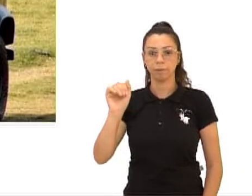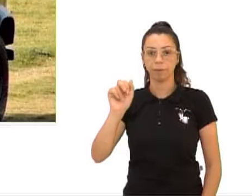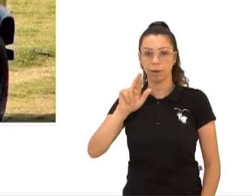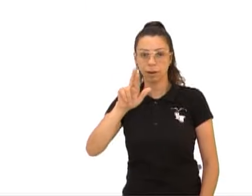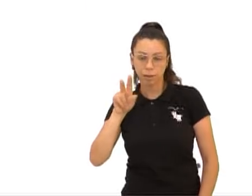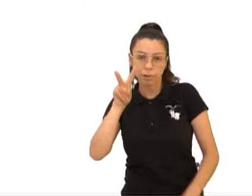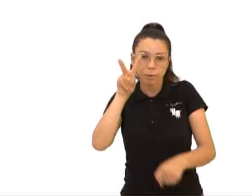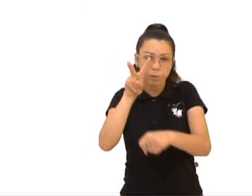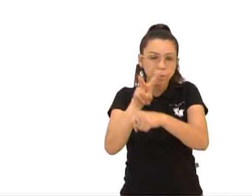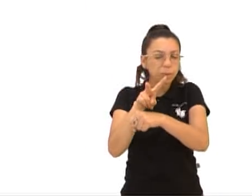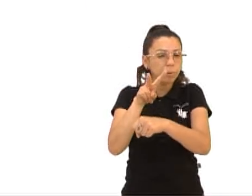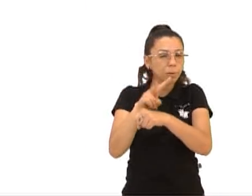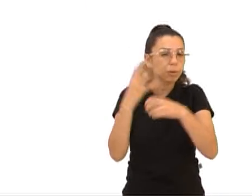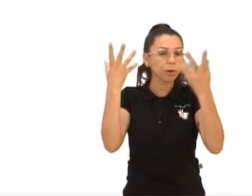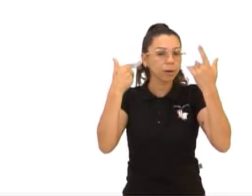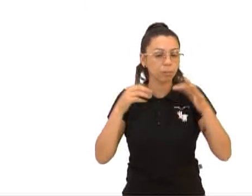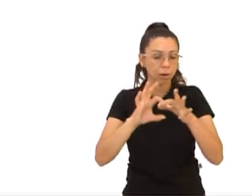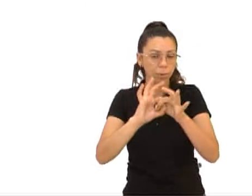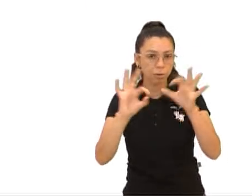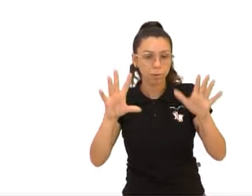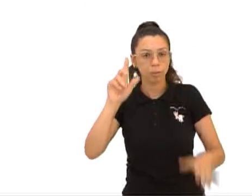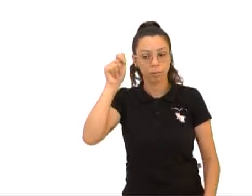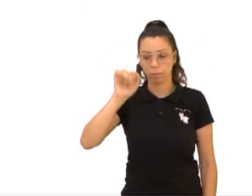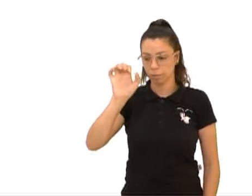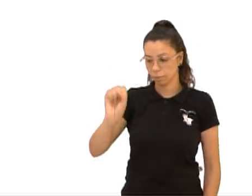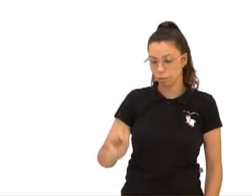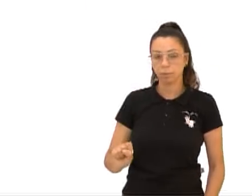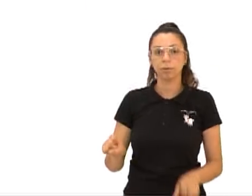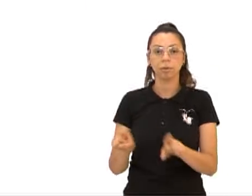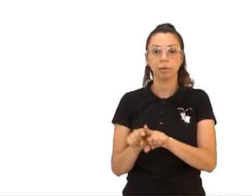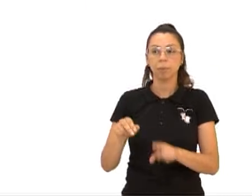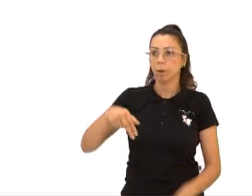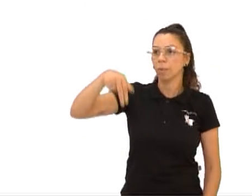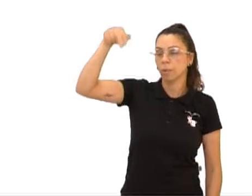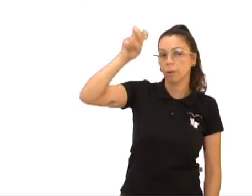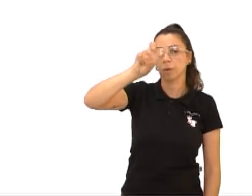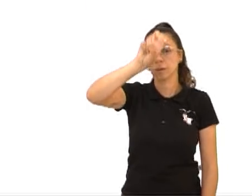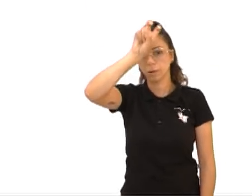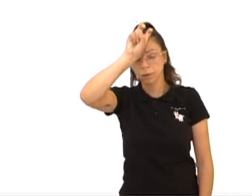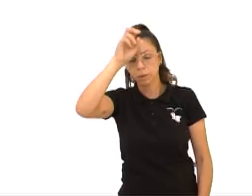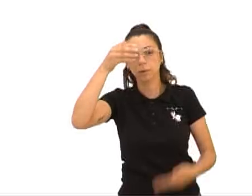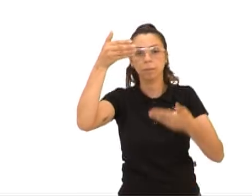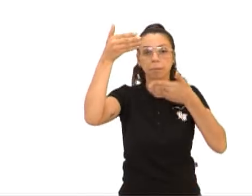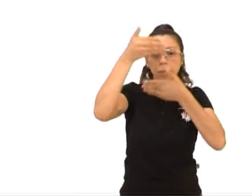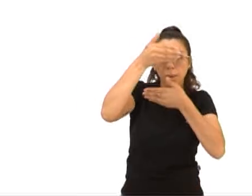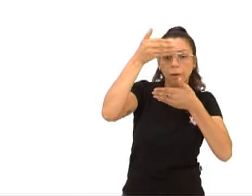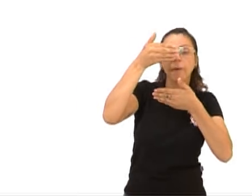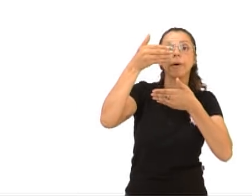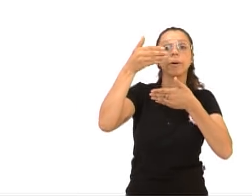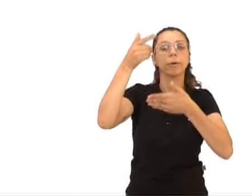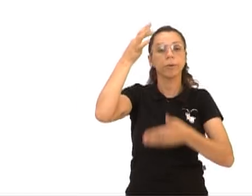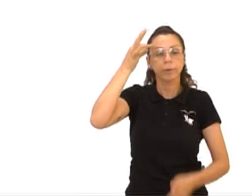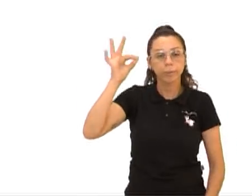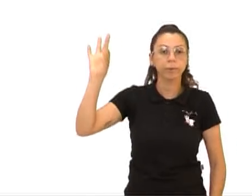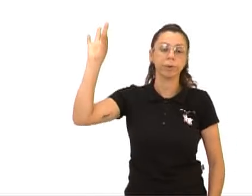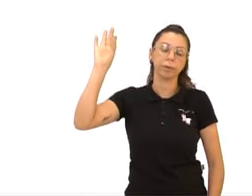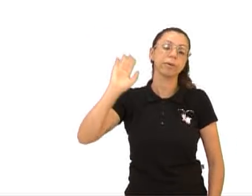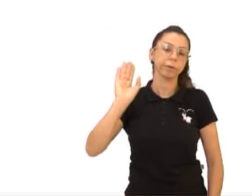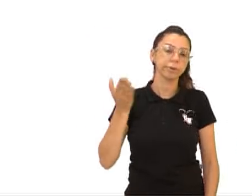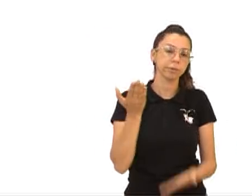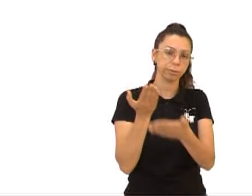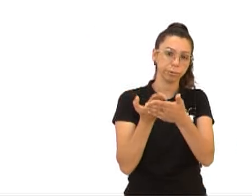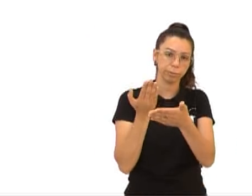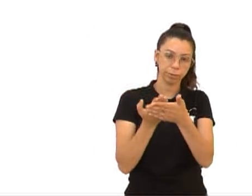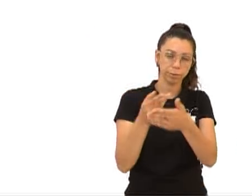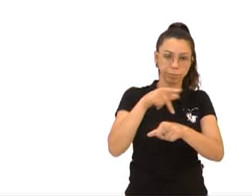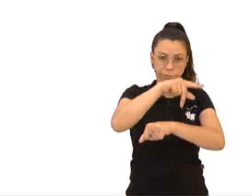Sul. Nós temos os países do norte da África, Egito, Marrocos, Tunísia, né, que a gente viu aí esses